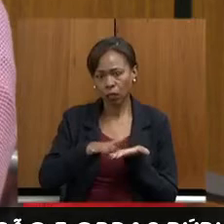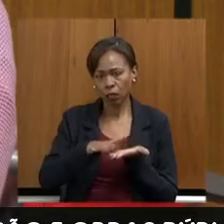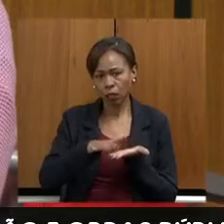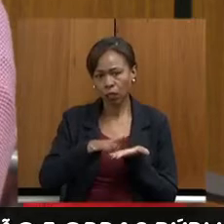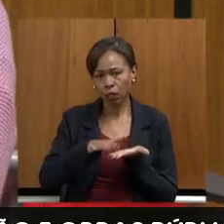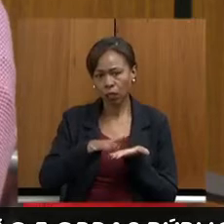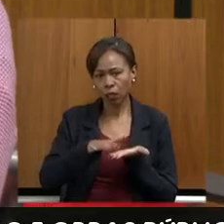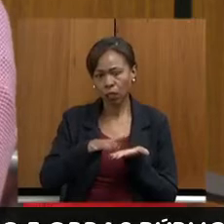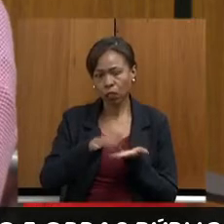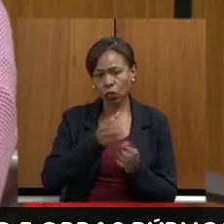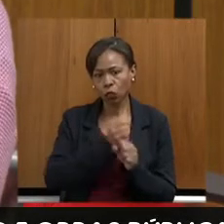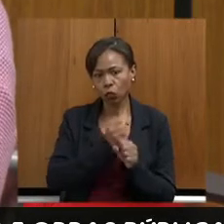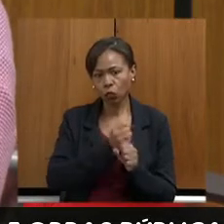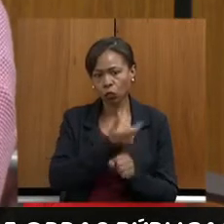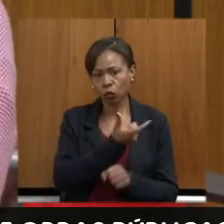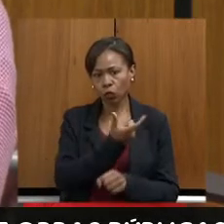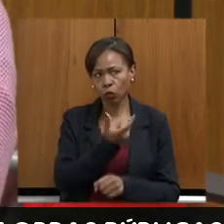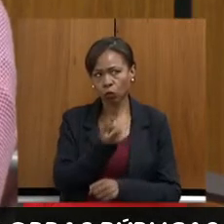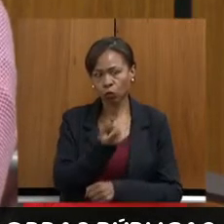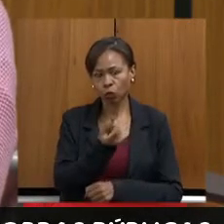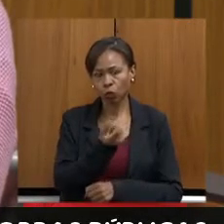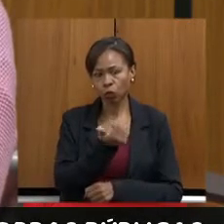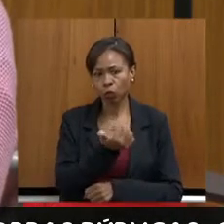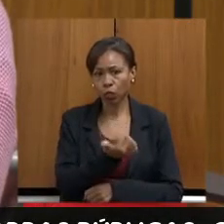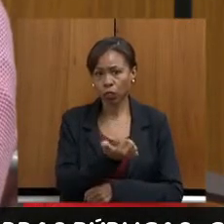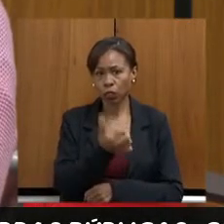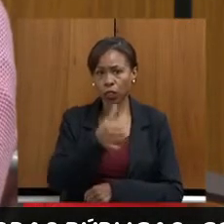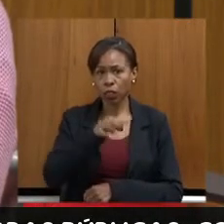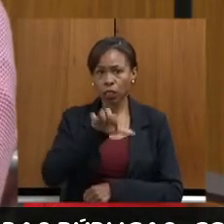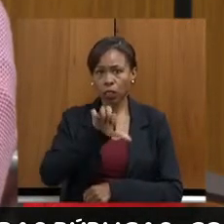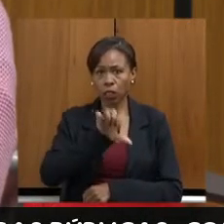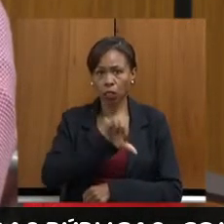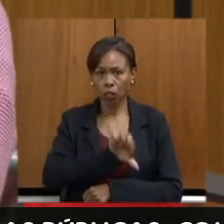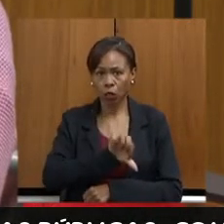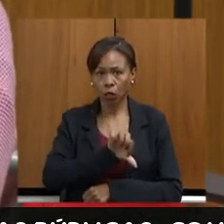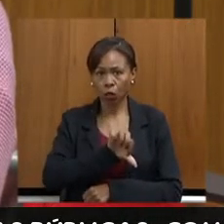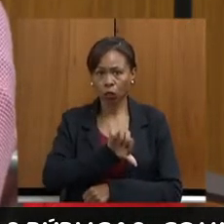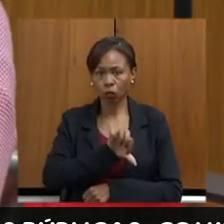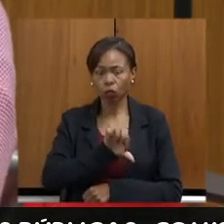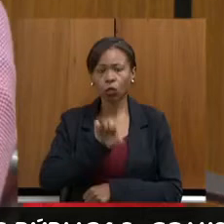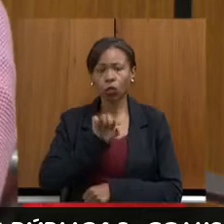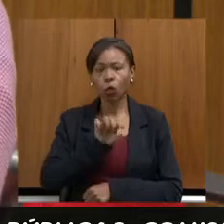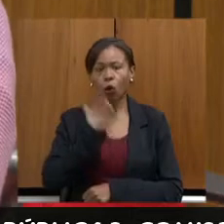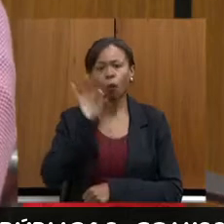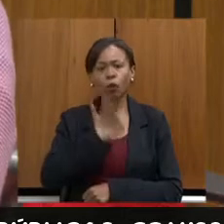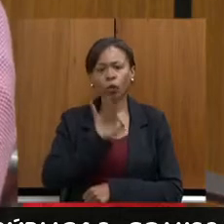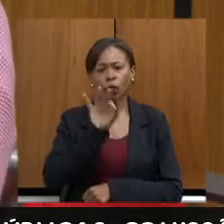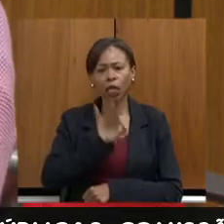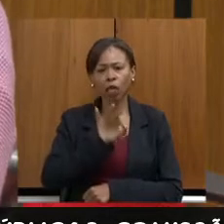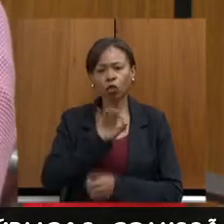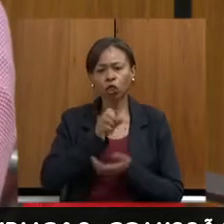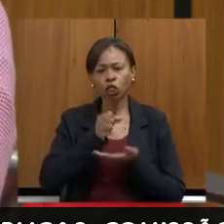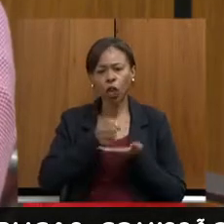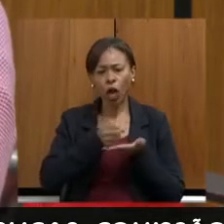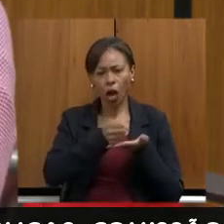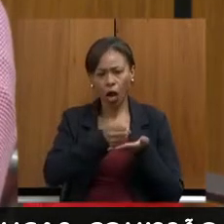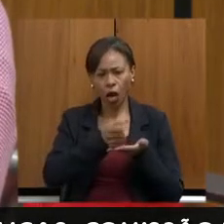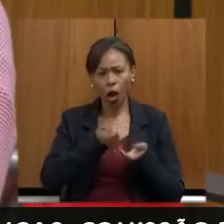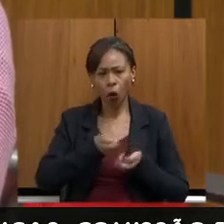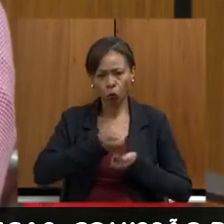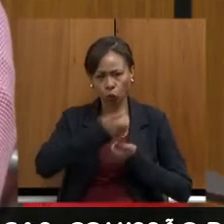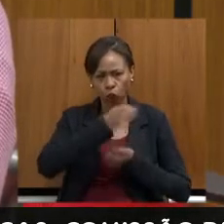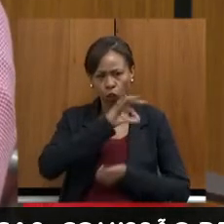em 2019 o percentual denominado como auxílios teve dezoito por cento